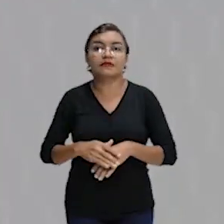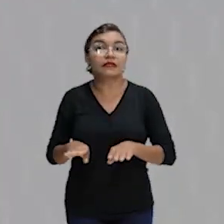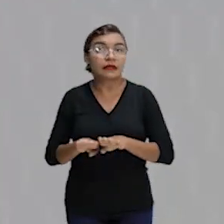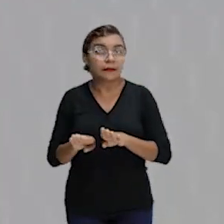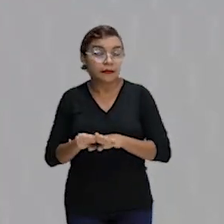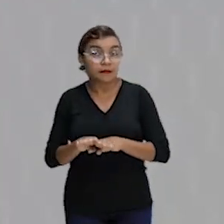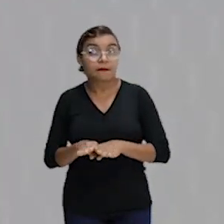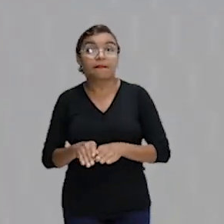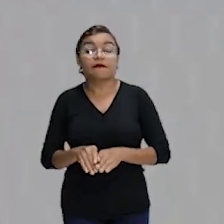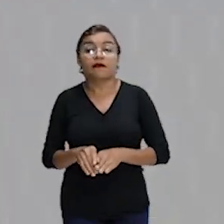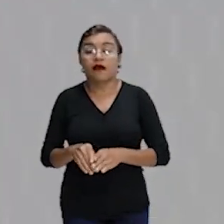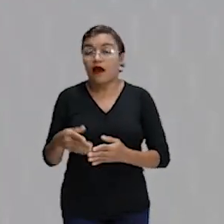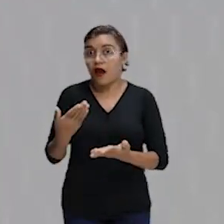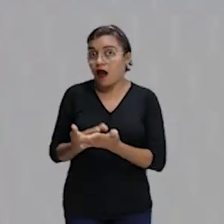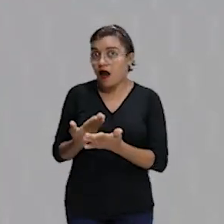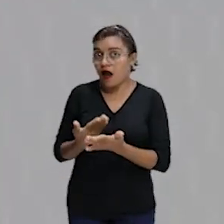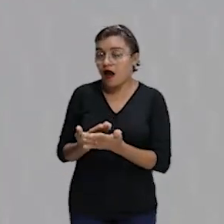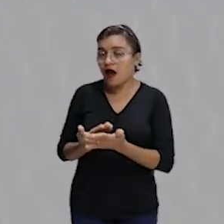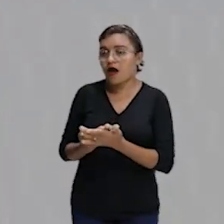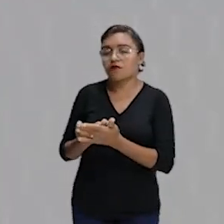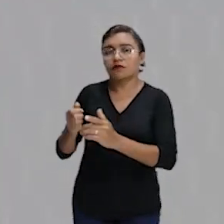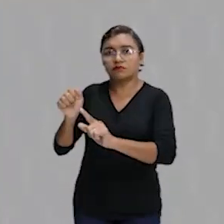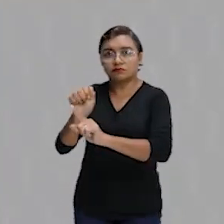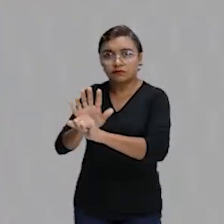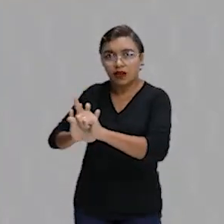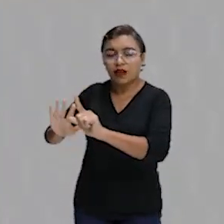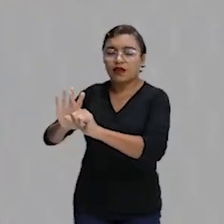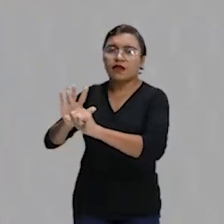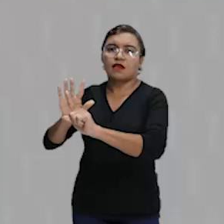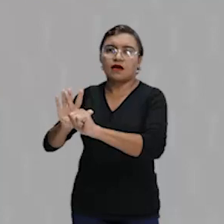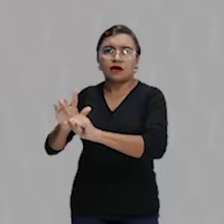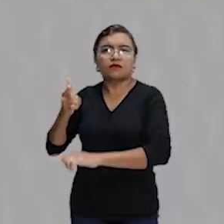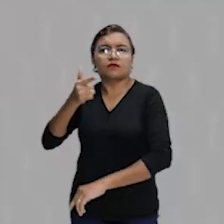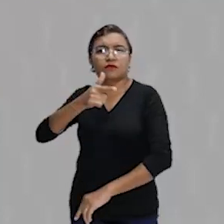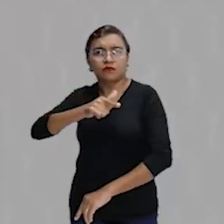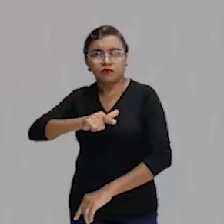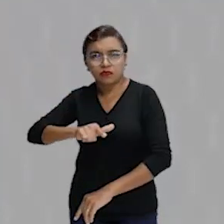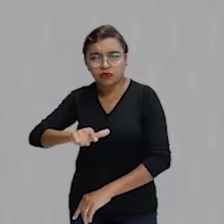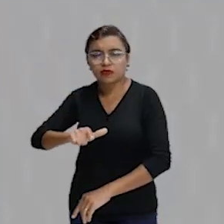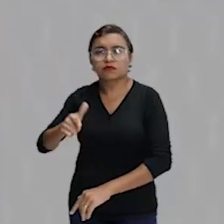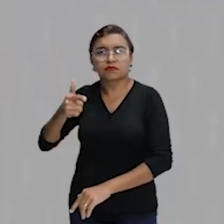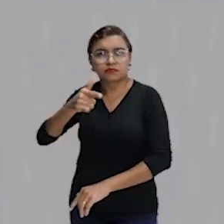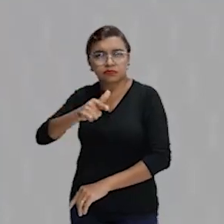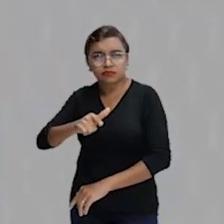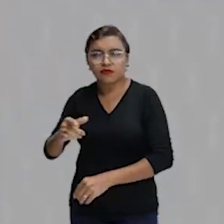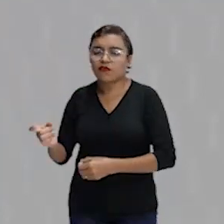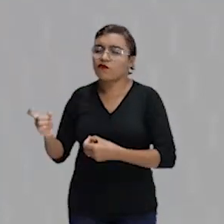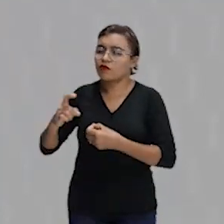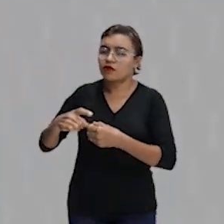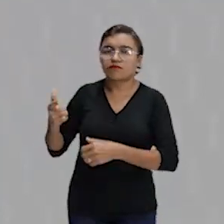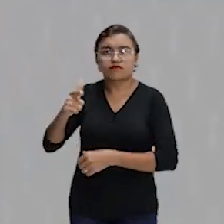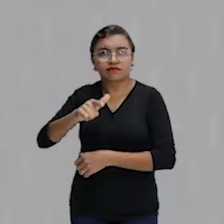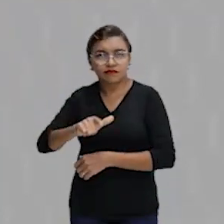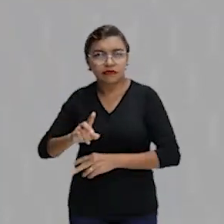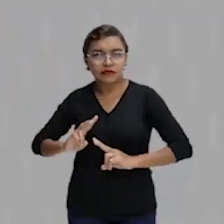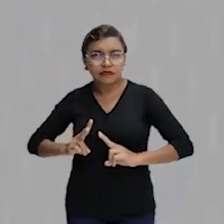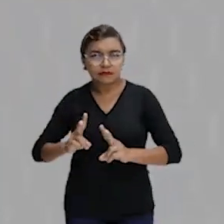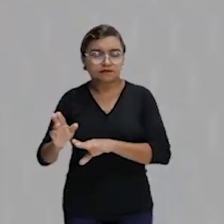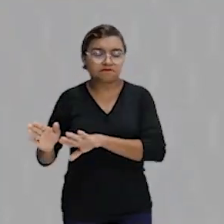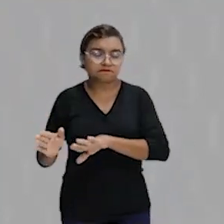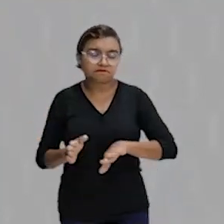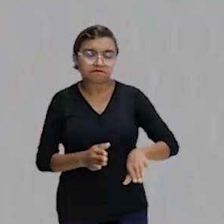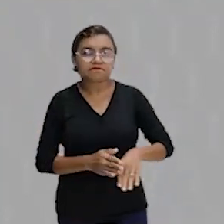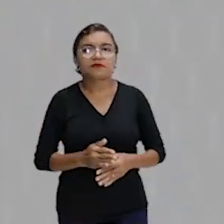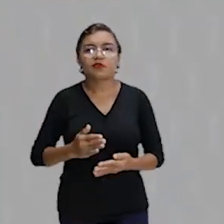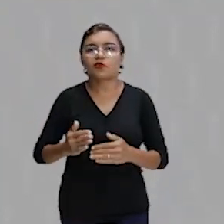Todas as nossas aulas ficam gravadas, você pode assistir quantas vezes você quiser e está lá tudo à disposição para vocês, ok? Vem comigo e vamos continuar aqui